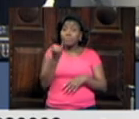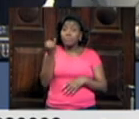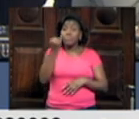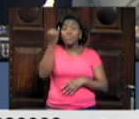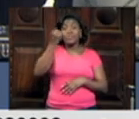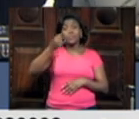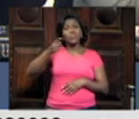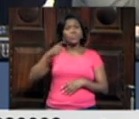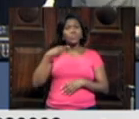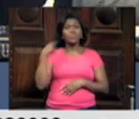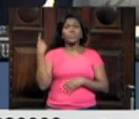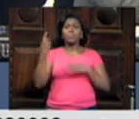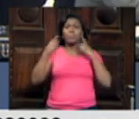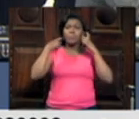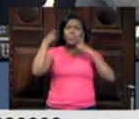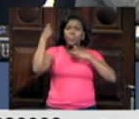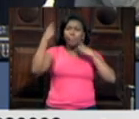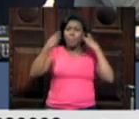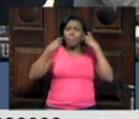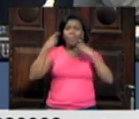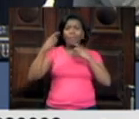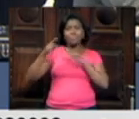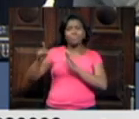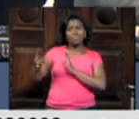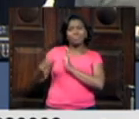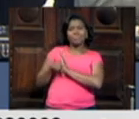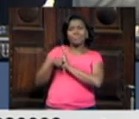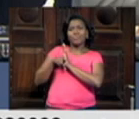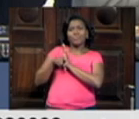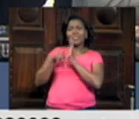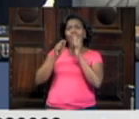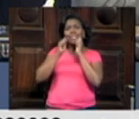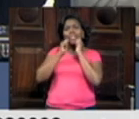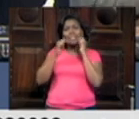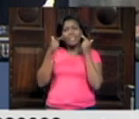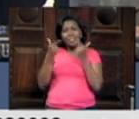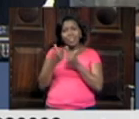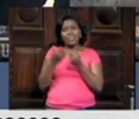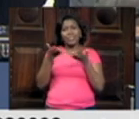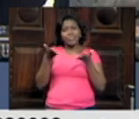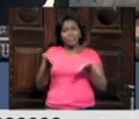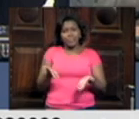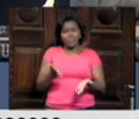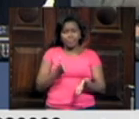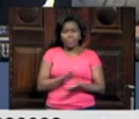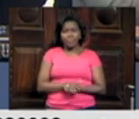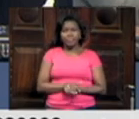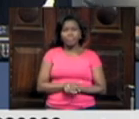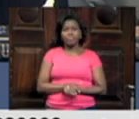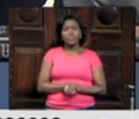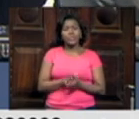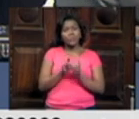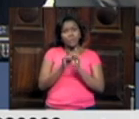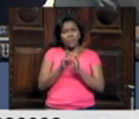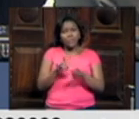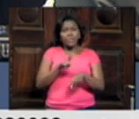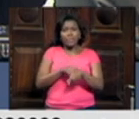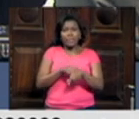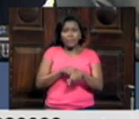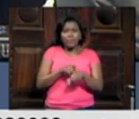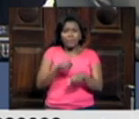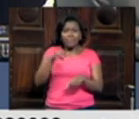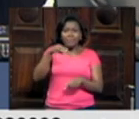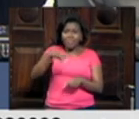todos nós, membros, que temos cadeiras e assentos nessa casa. Daí a concessão do tempo,